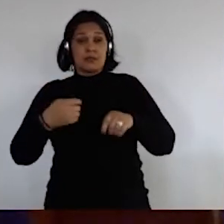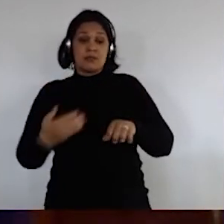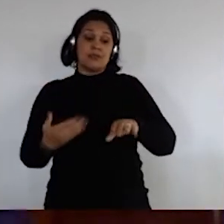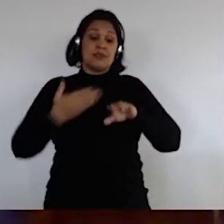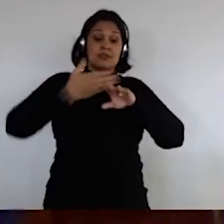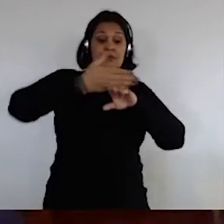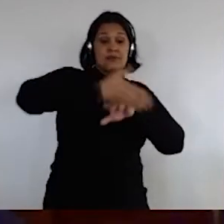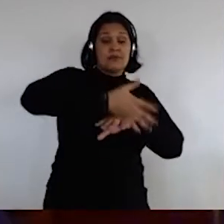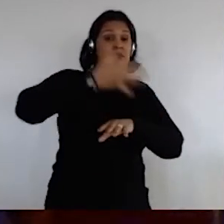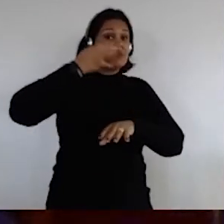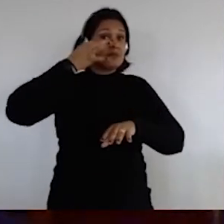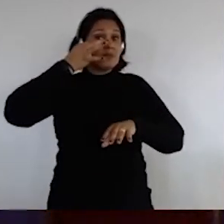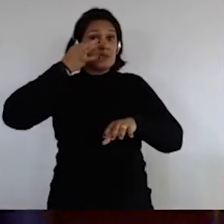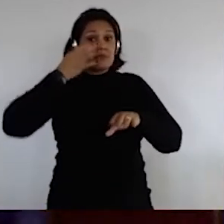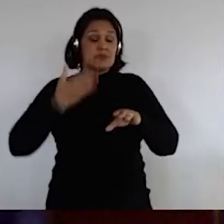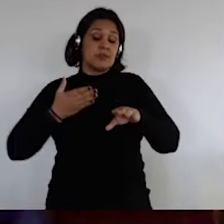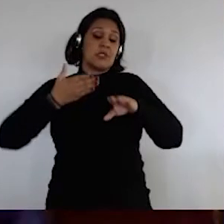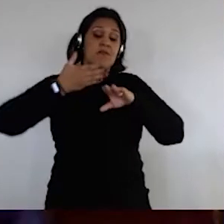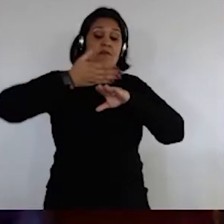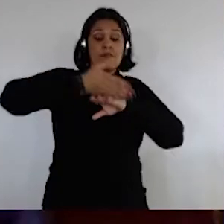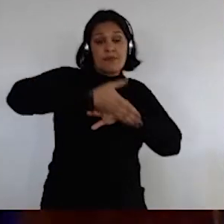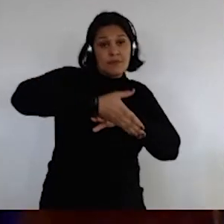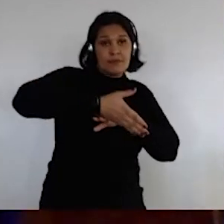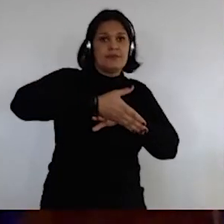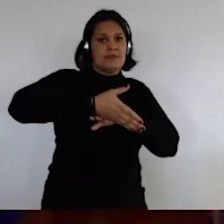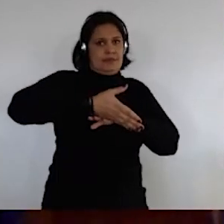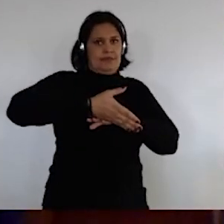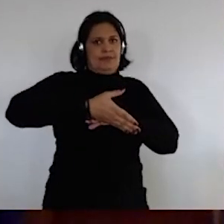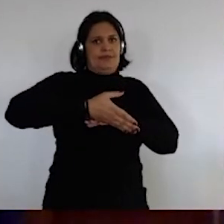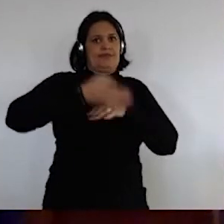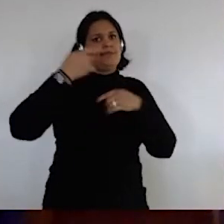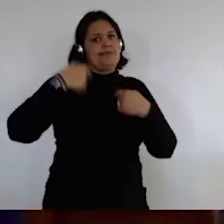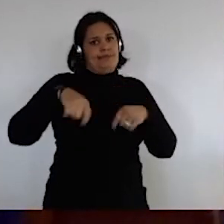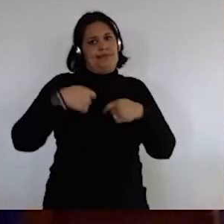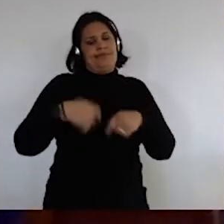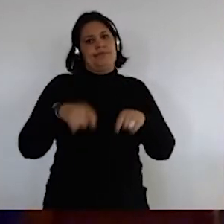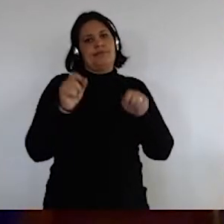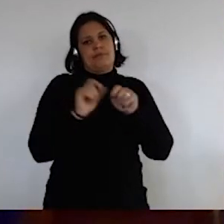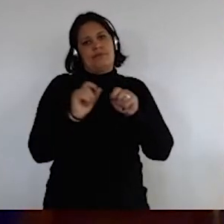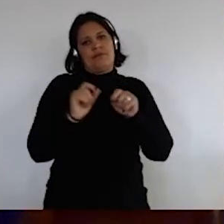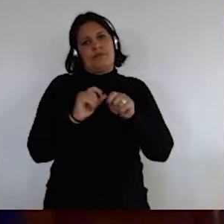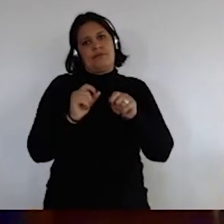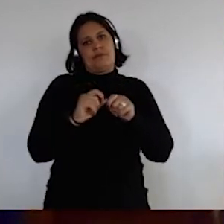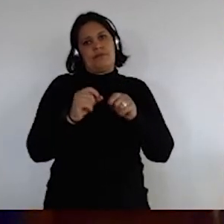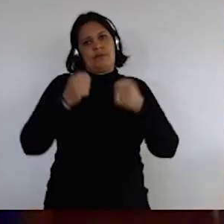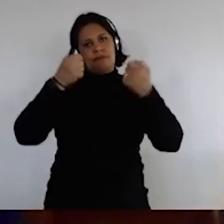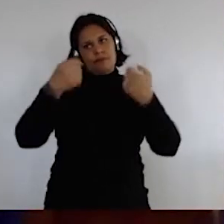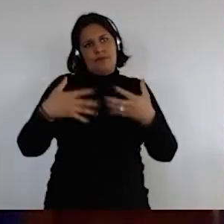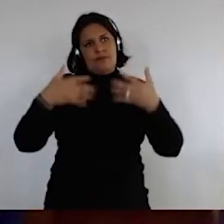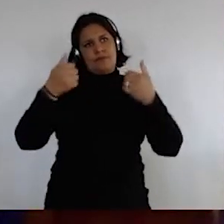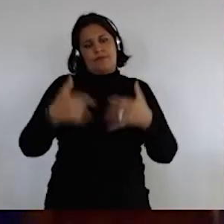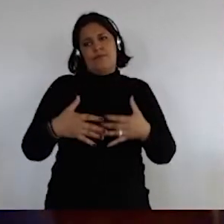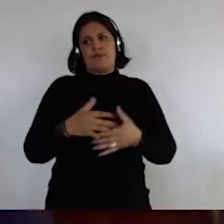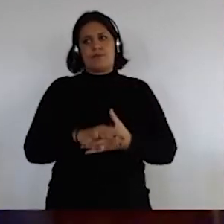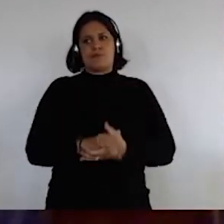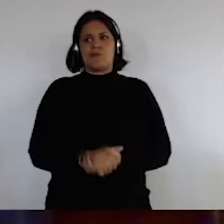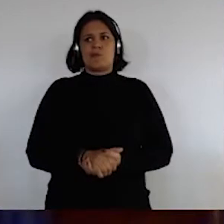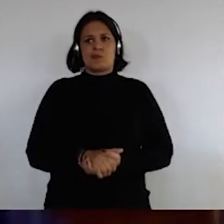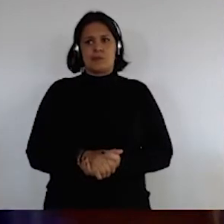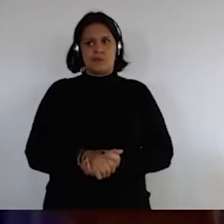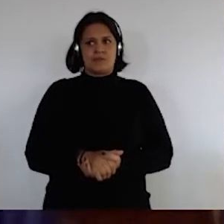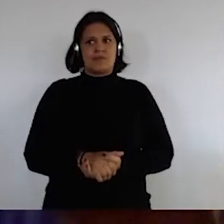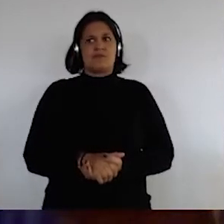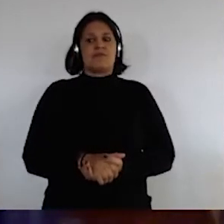ao foro da comarca para que este ato seja ele realizado. Da